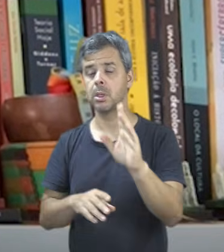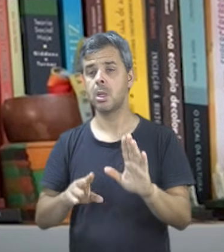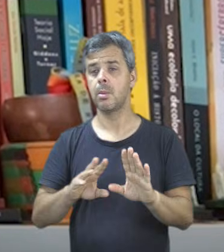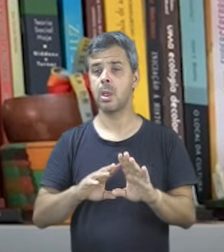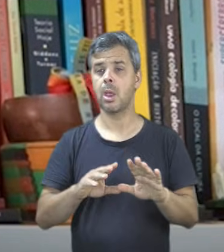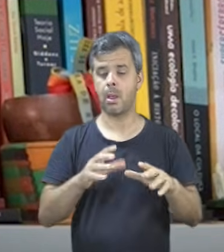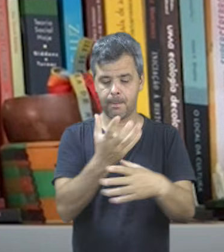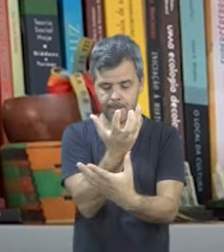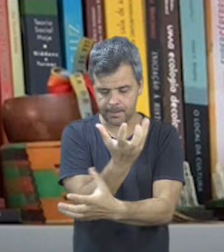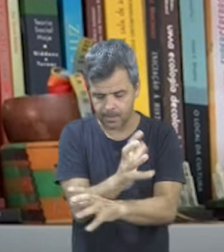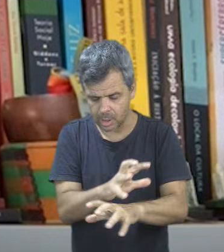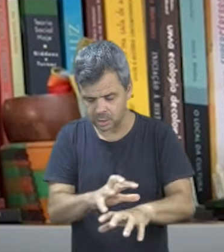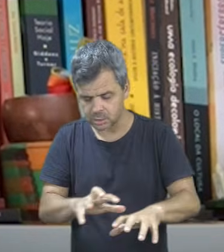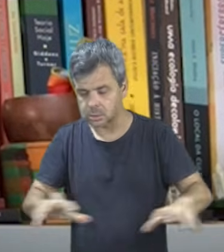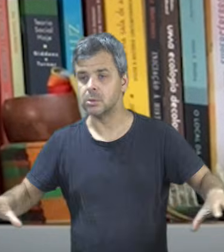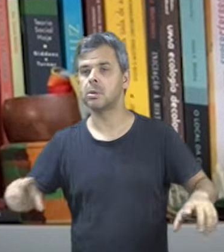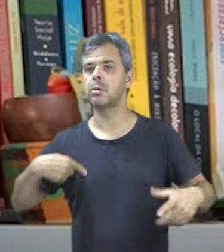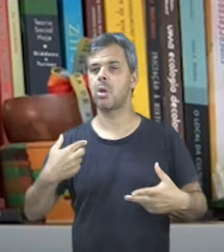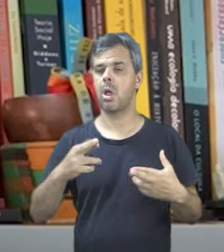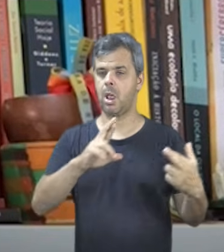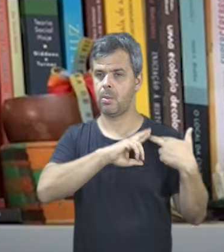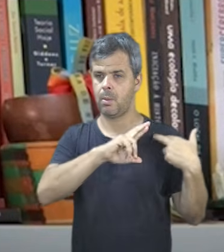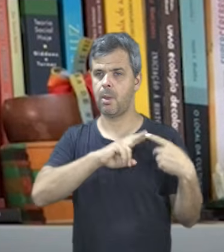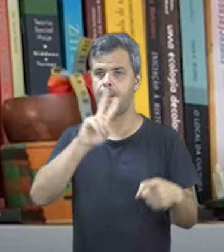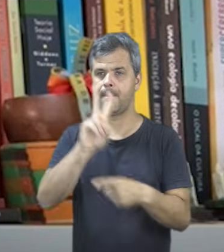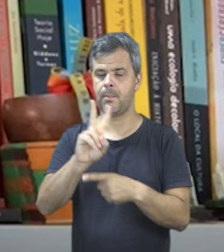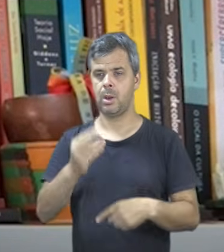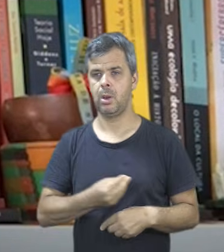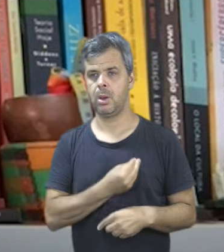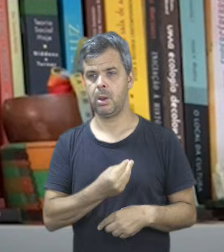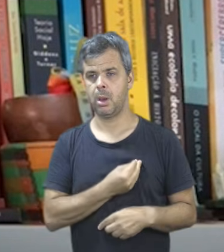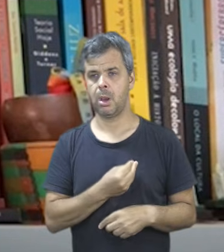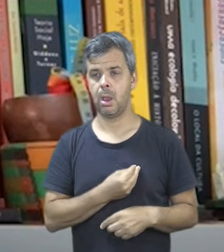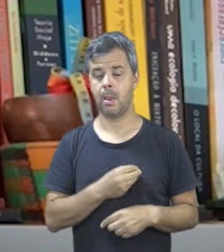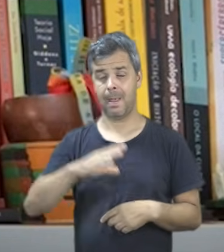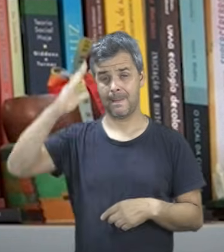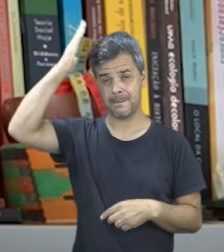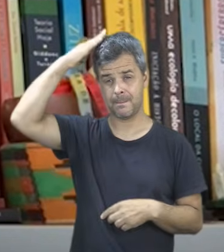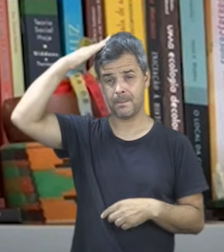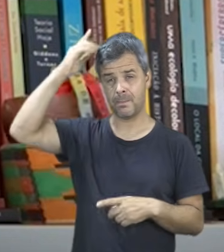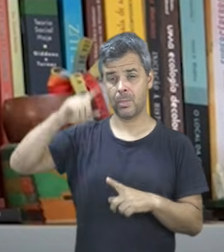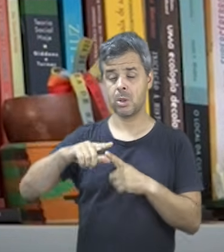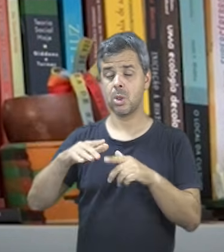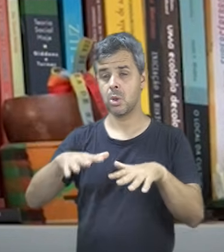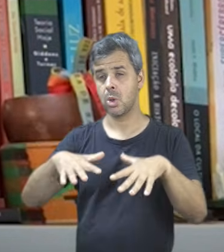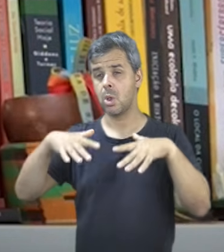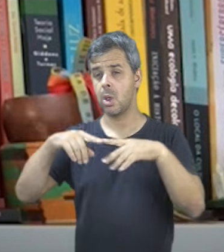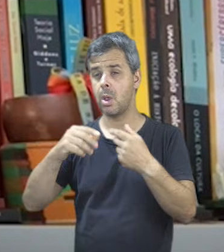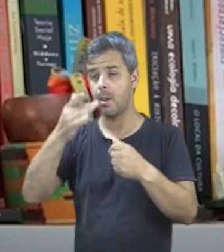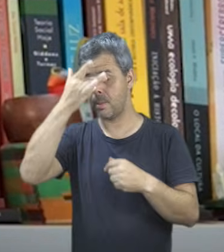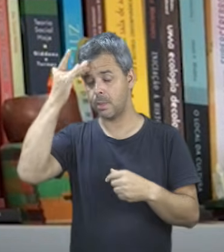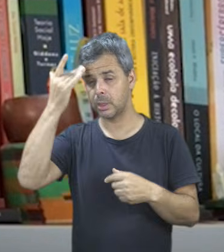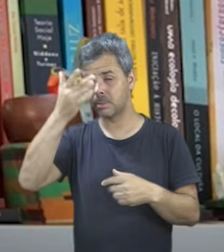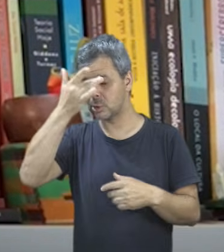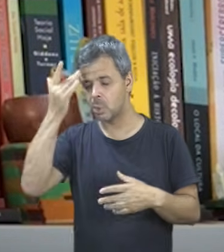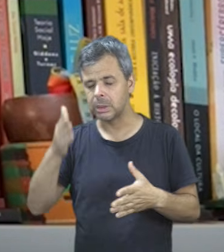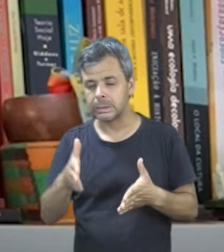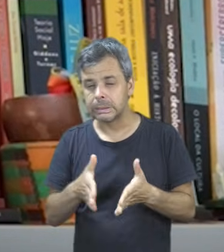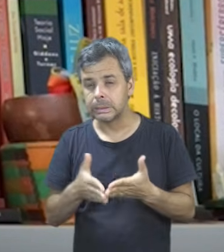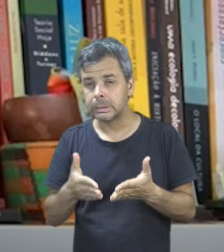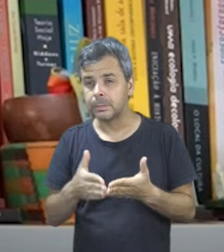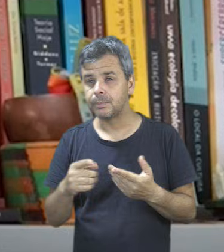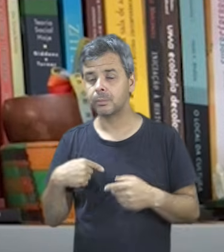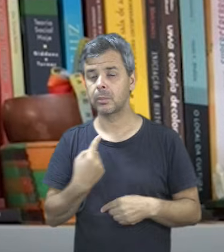biomas já são as maiores responsáveis pela proteção da vida. Belém está sendo o palco onde os mais vulneráveis